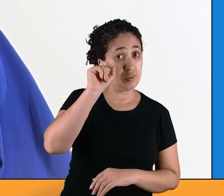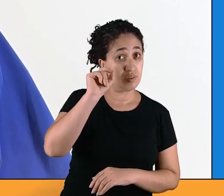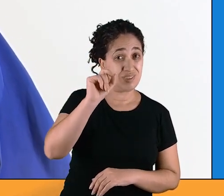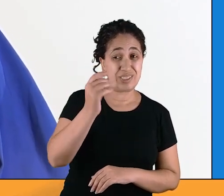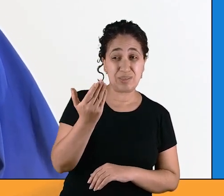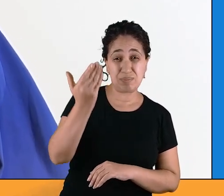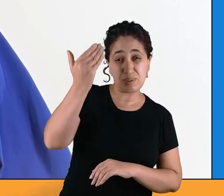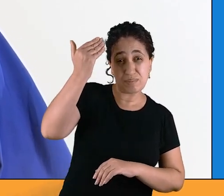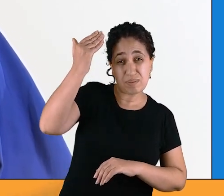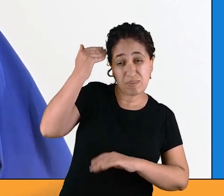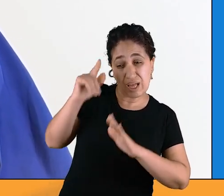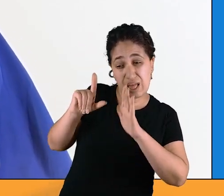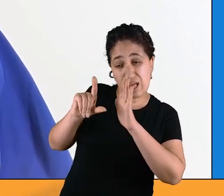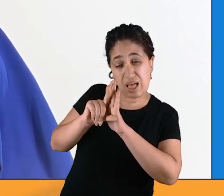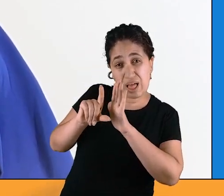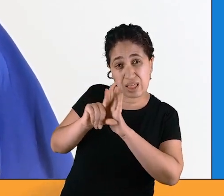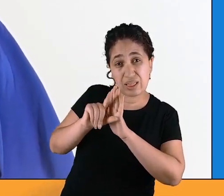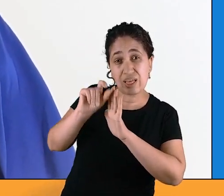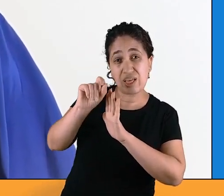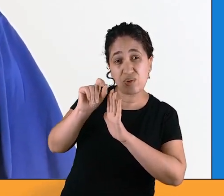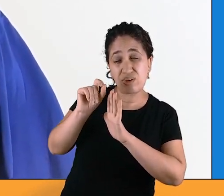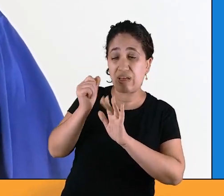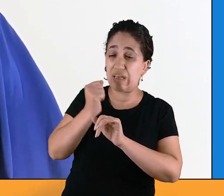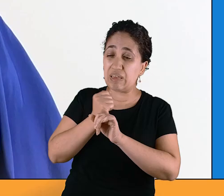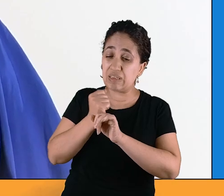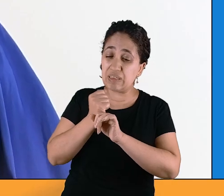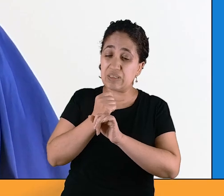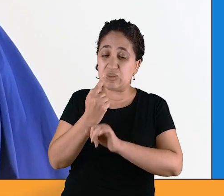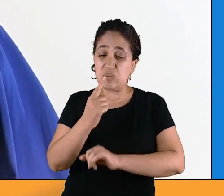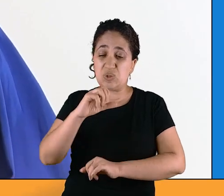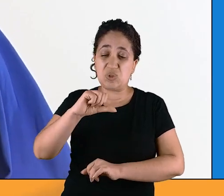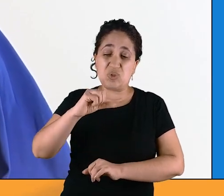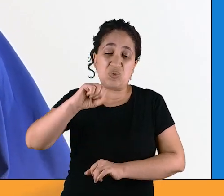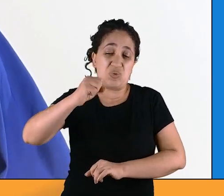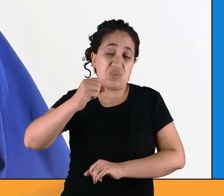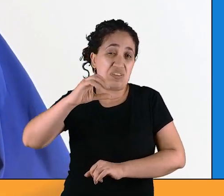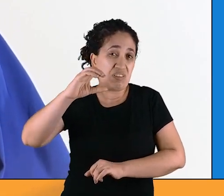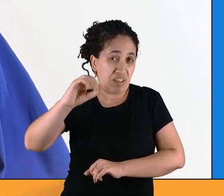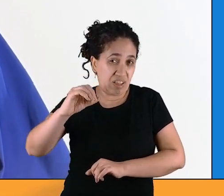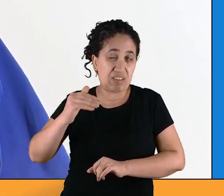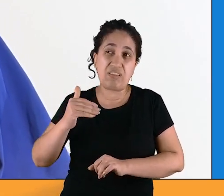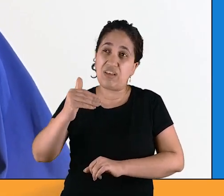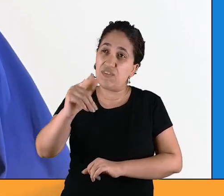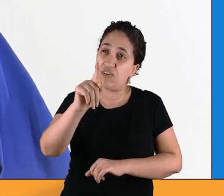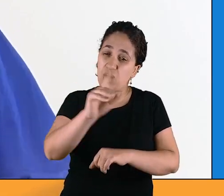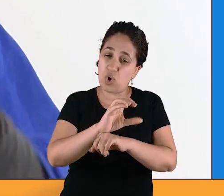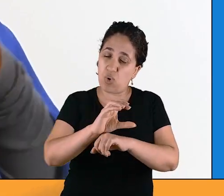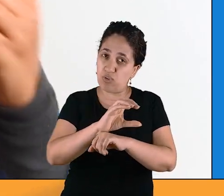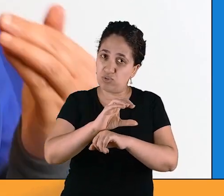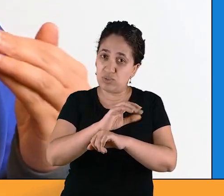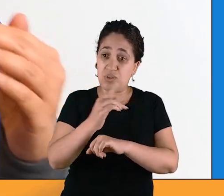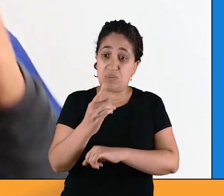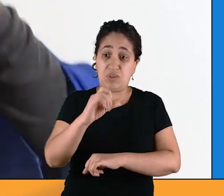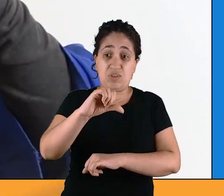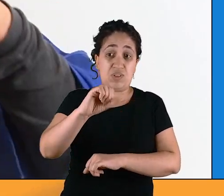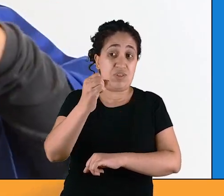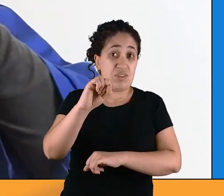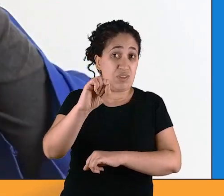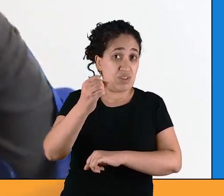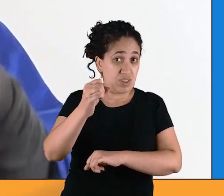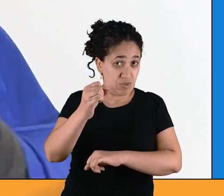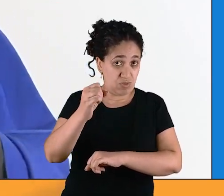as primeiras legislações ocorreram ainda no final dos anos 80, a Constituição Federal Brasileira de